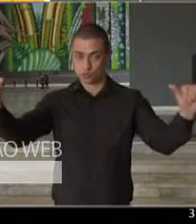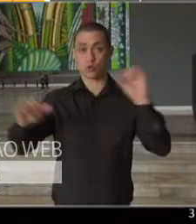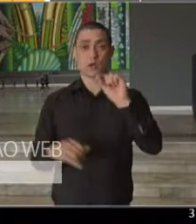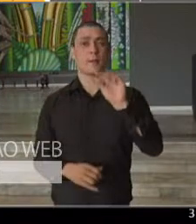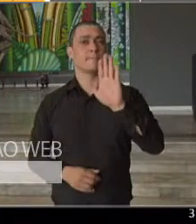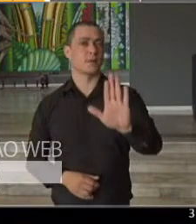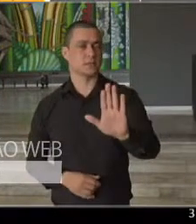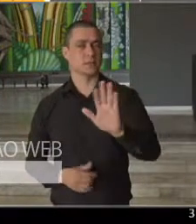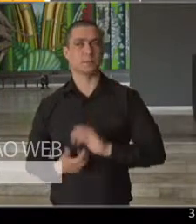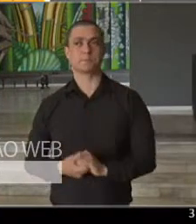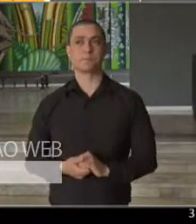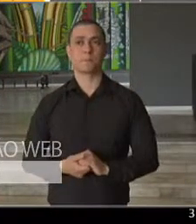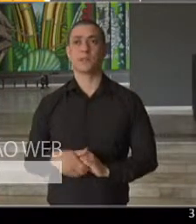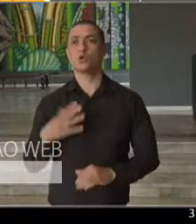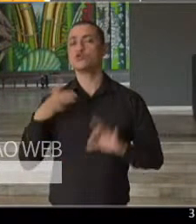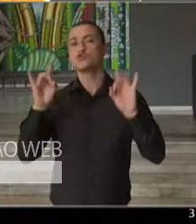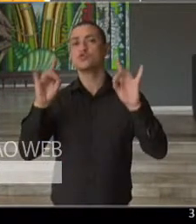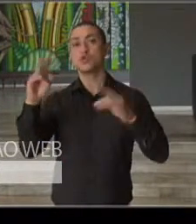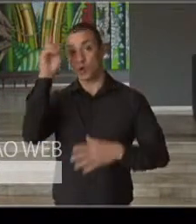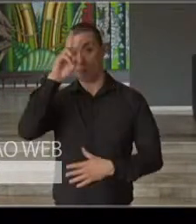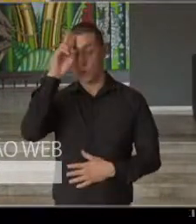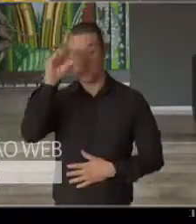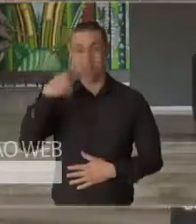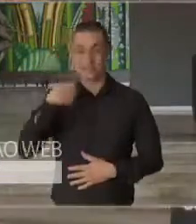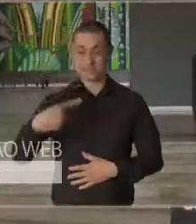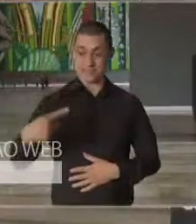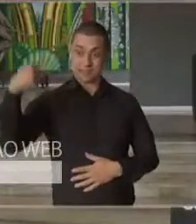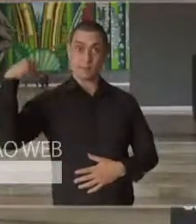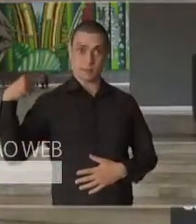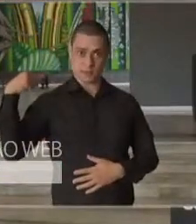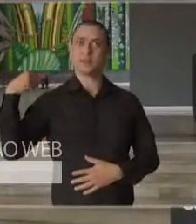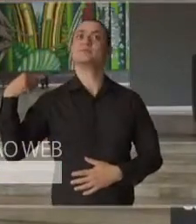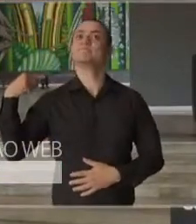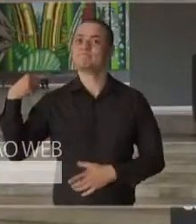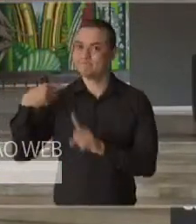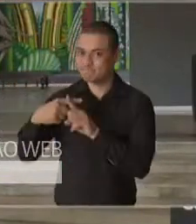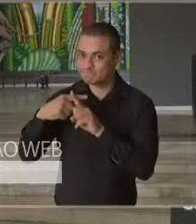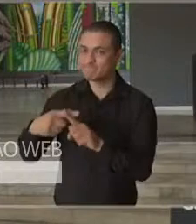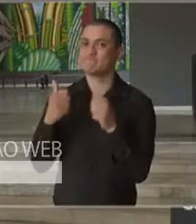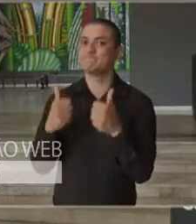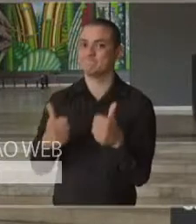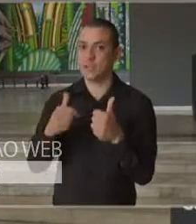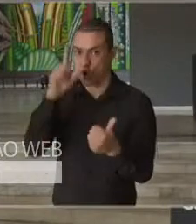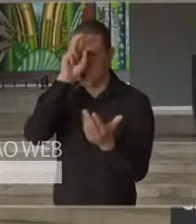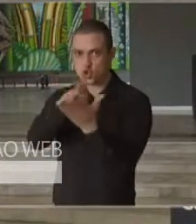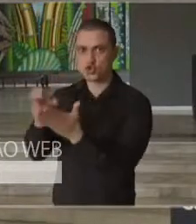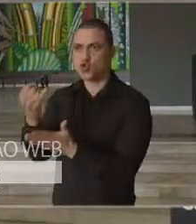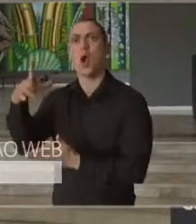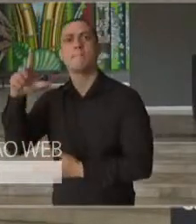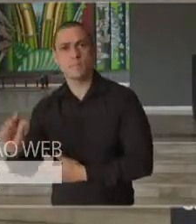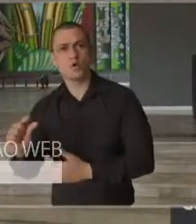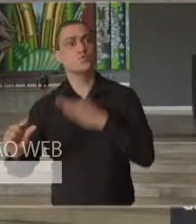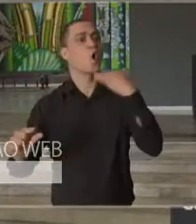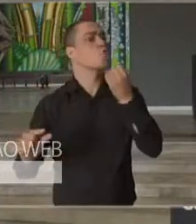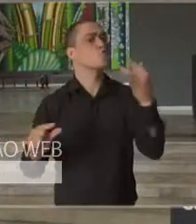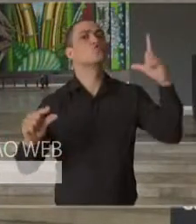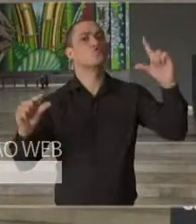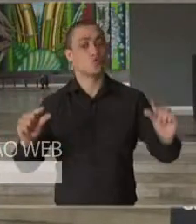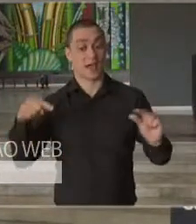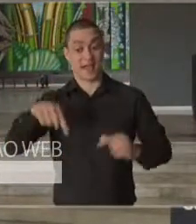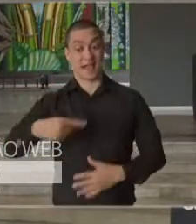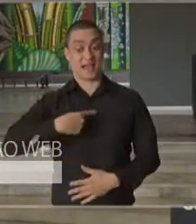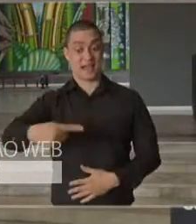mas gostaria de destacar, lembrar que a semana passada foi uma semana muito positiva em internações e óbitos e tivemos